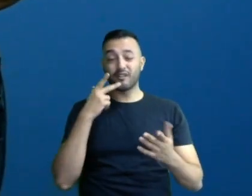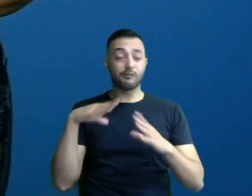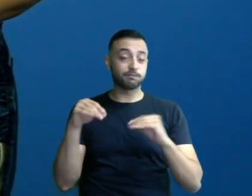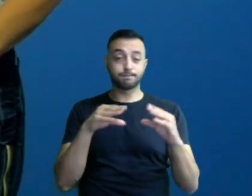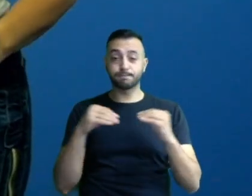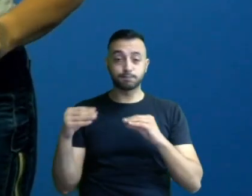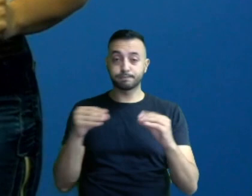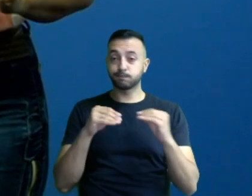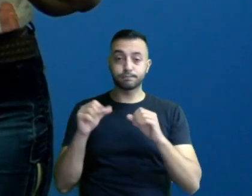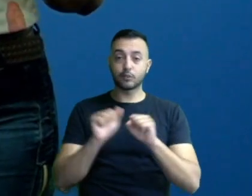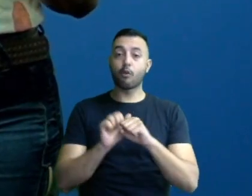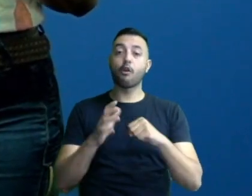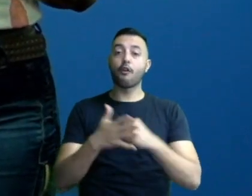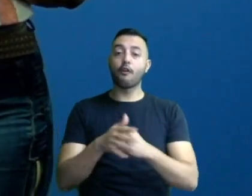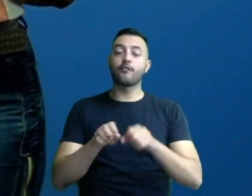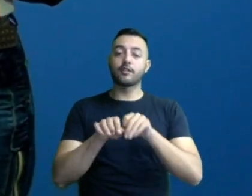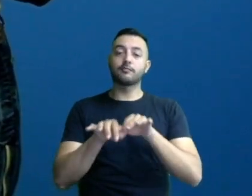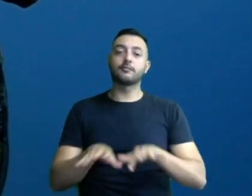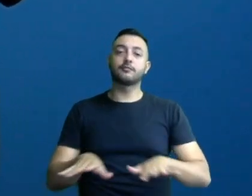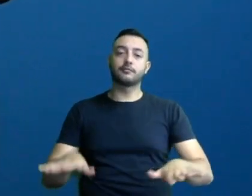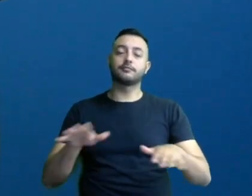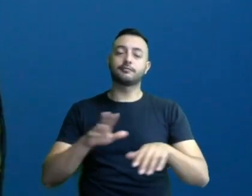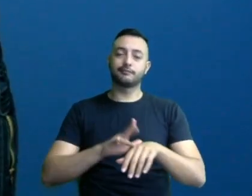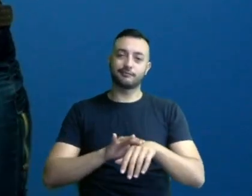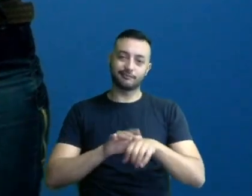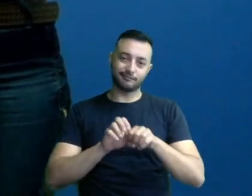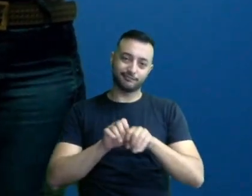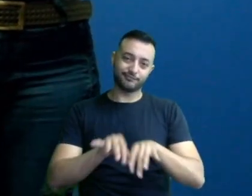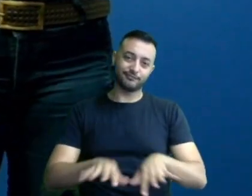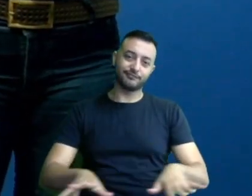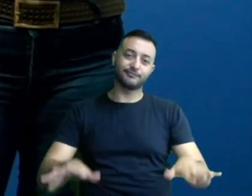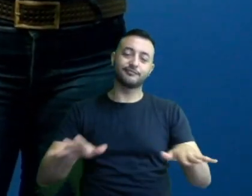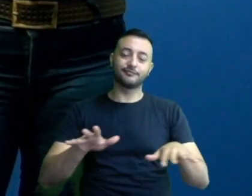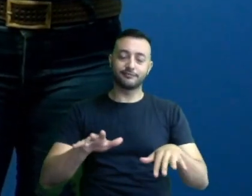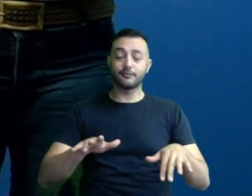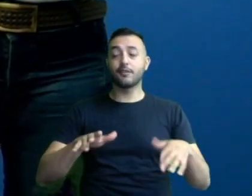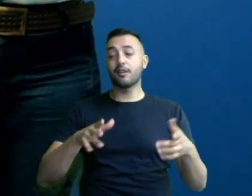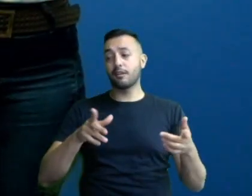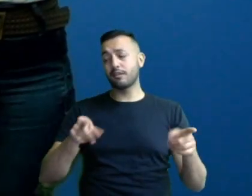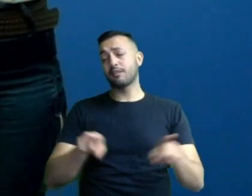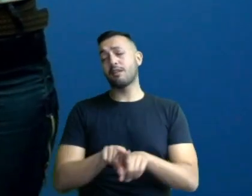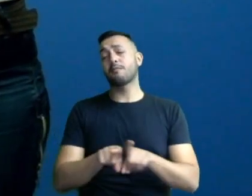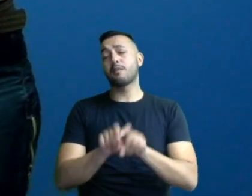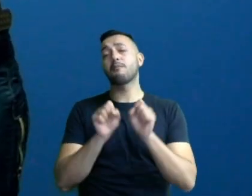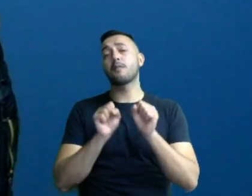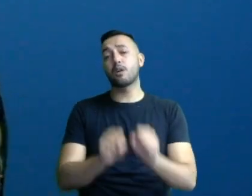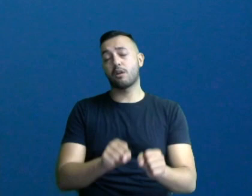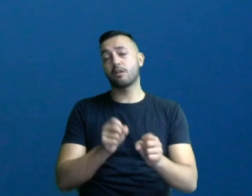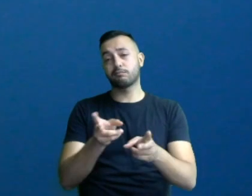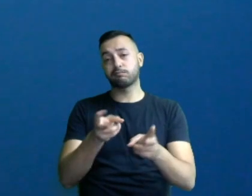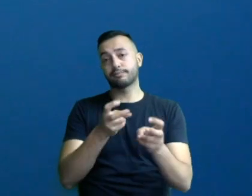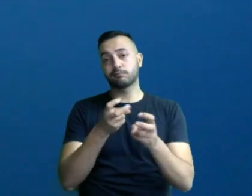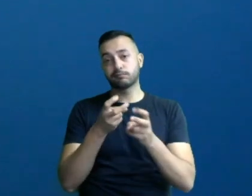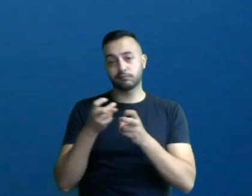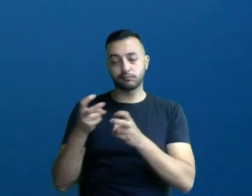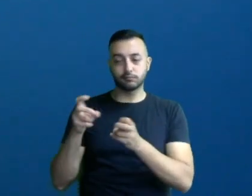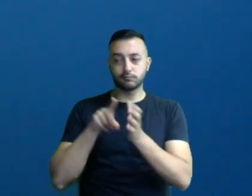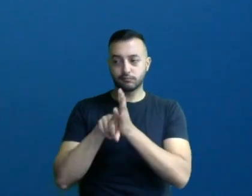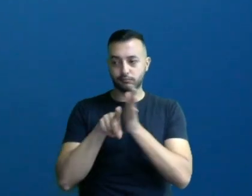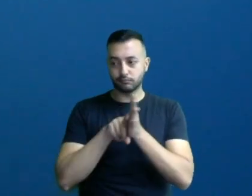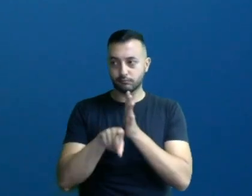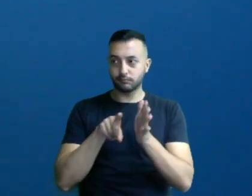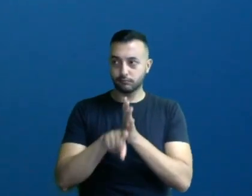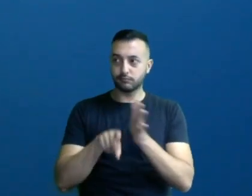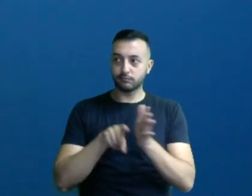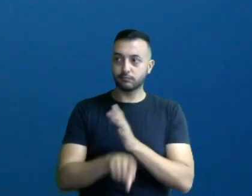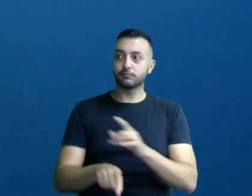do Covid-19, e que a gente tem muita coisa que a gente pode explorar sobre a pandemia, não é?